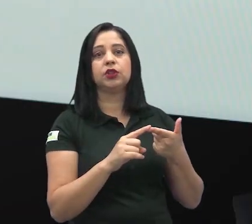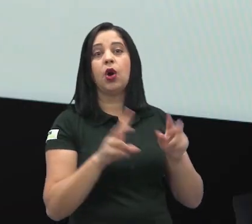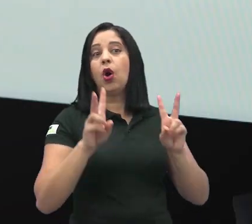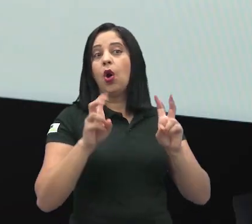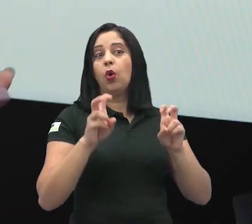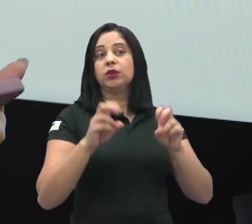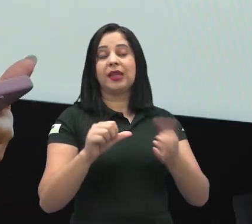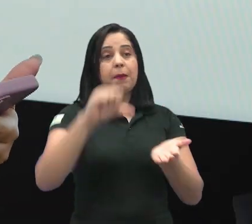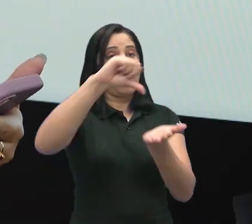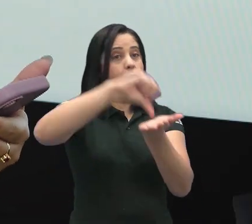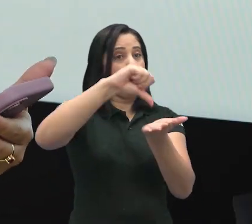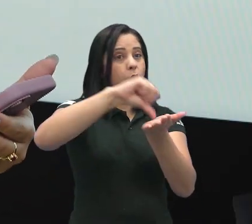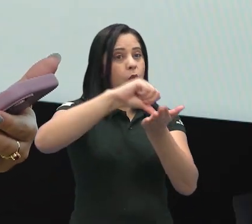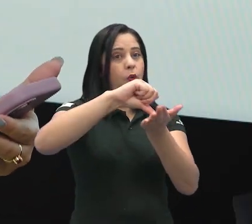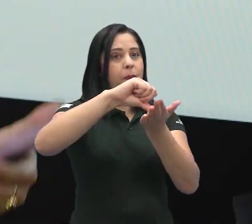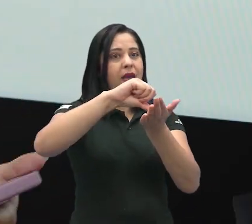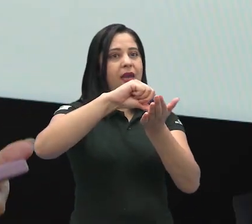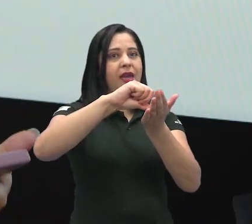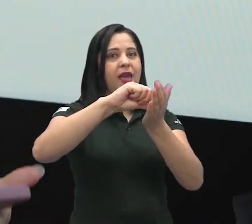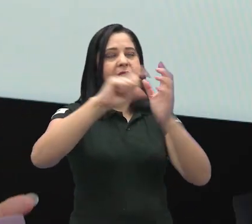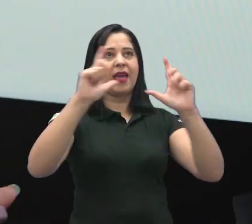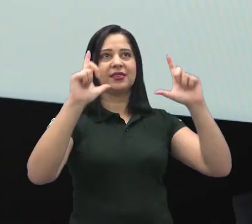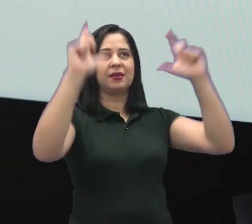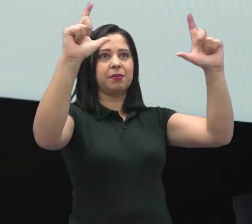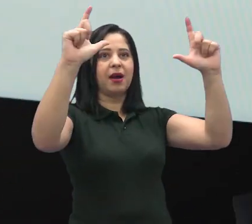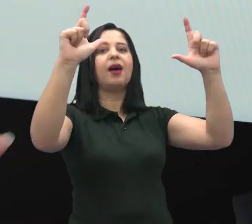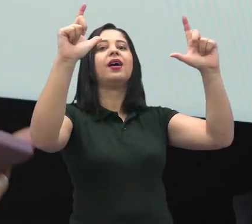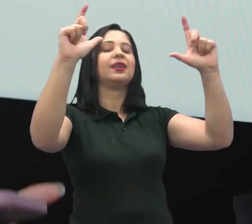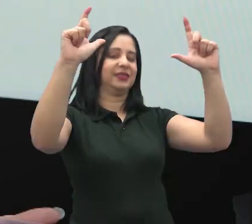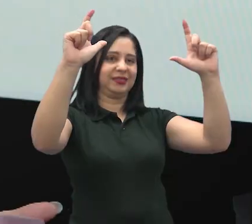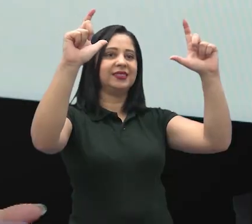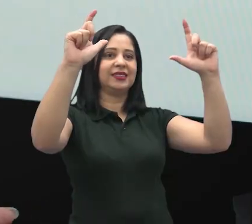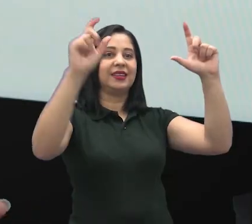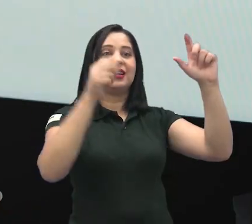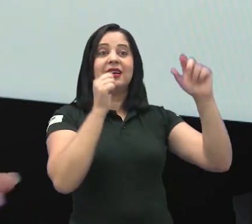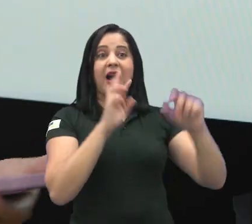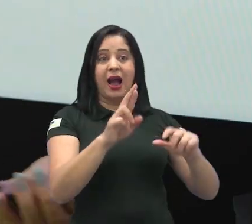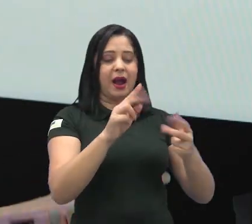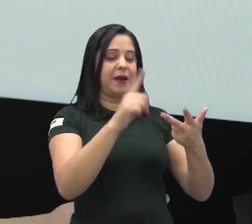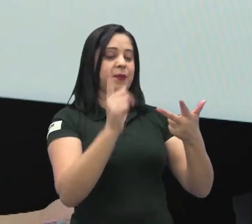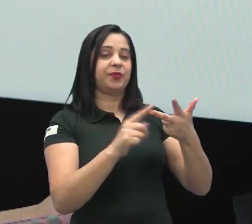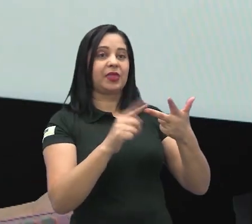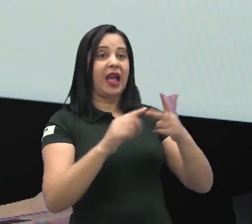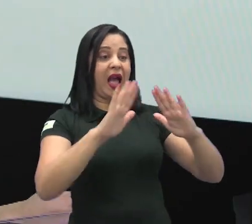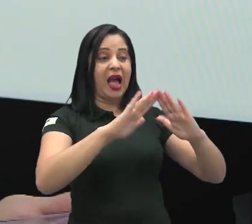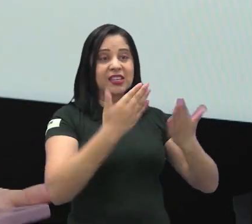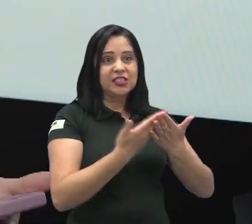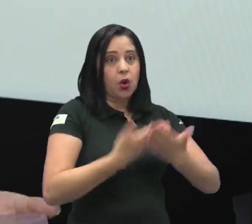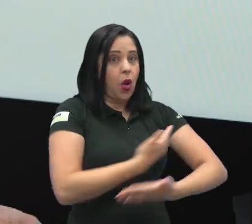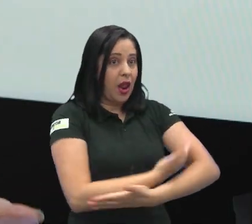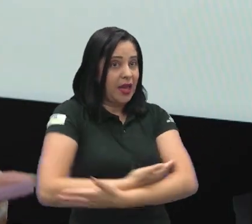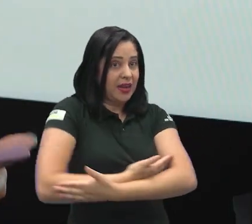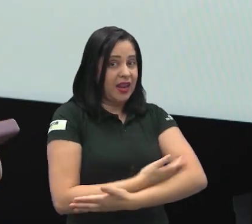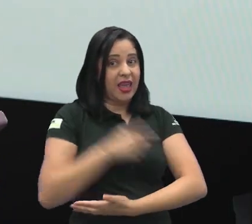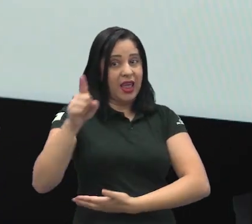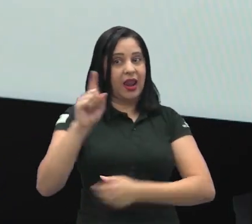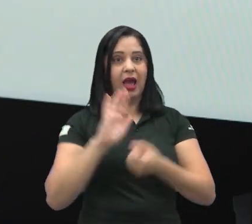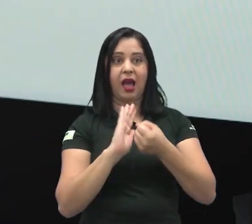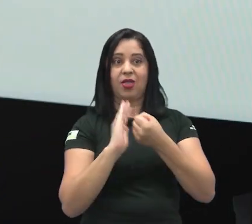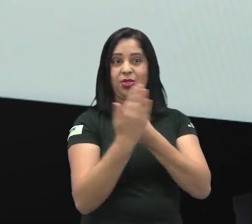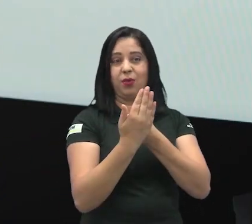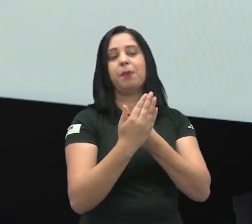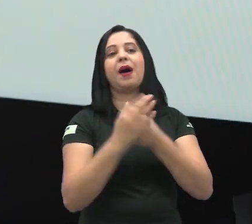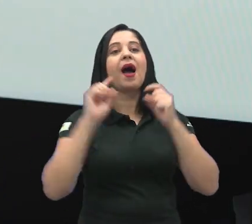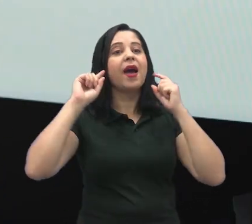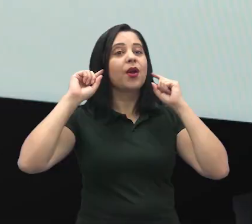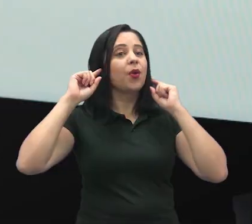como climatização das UBSs, creche no Jardim das Indústrias, que vai ajudar muito a população, né, que utiliza esses serviços aqui